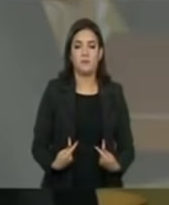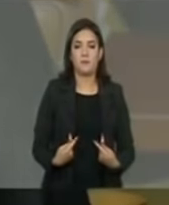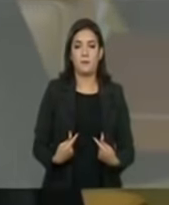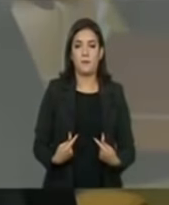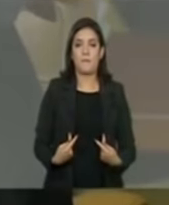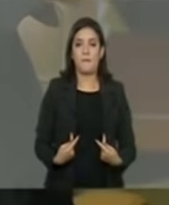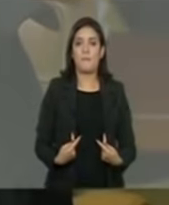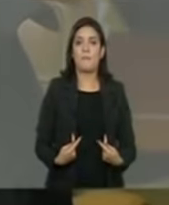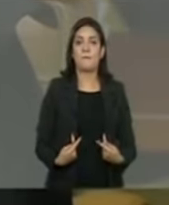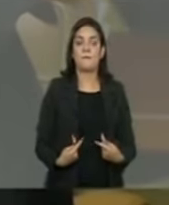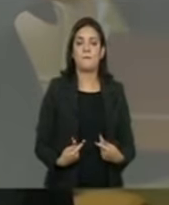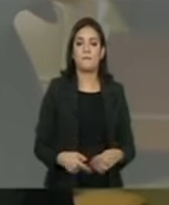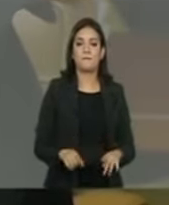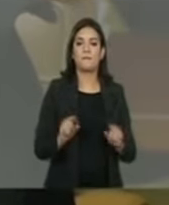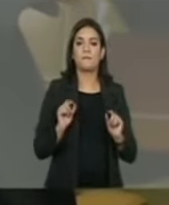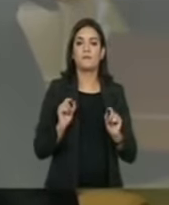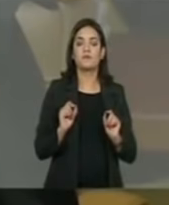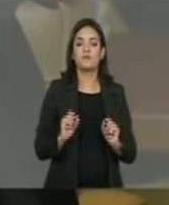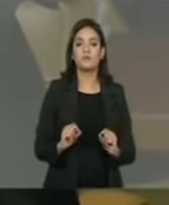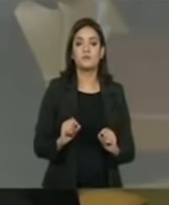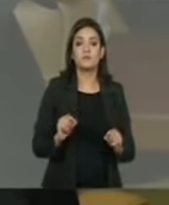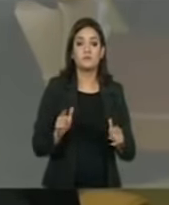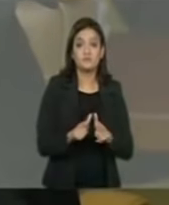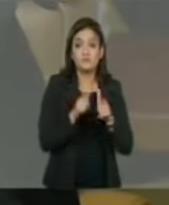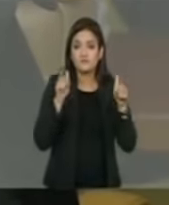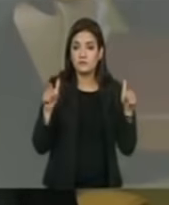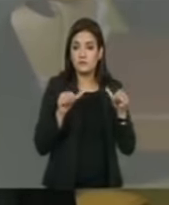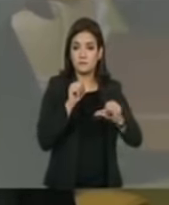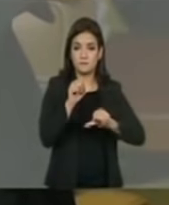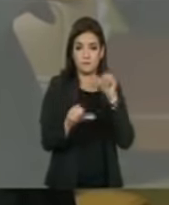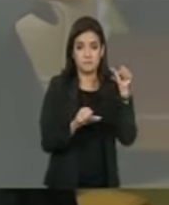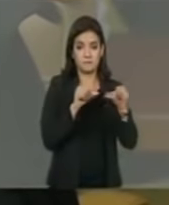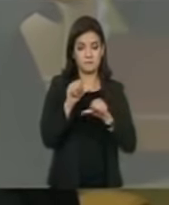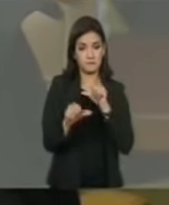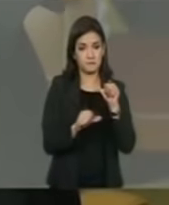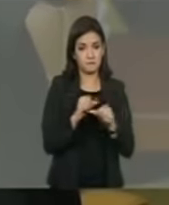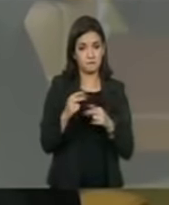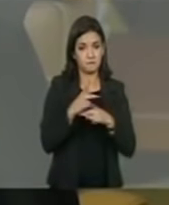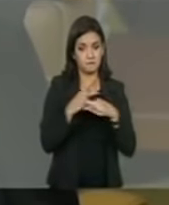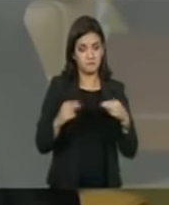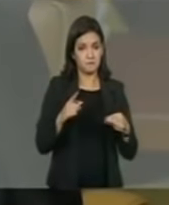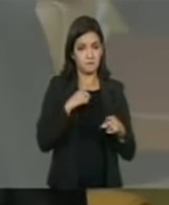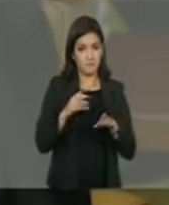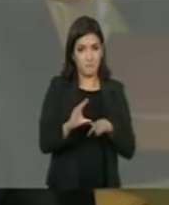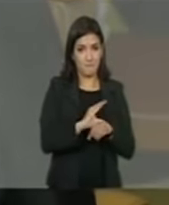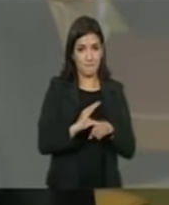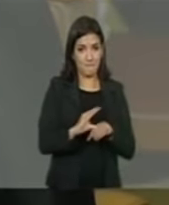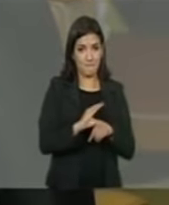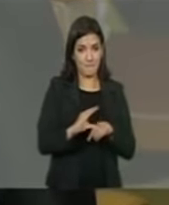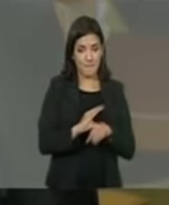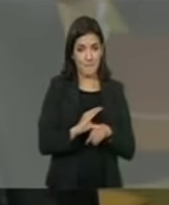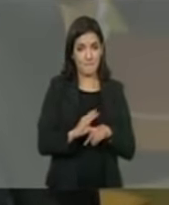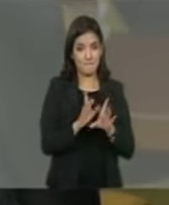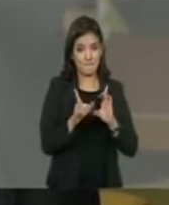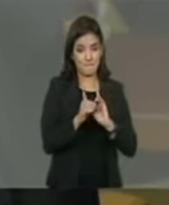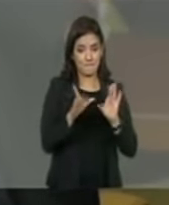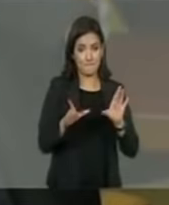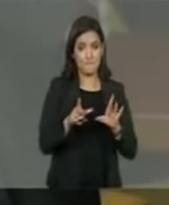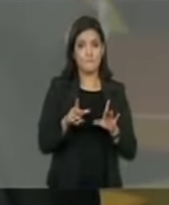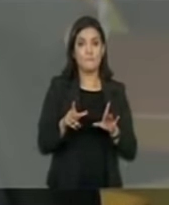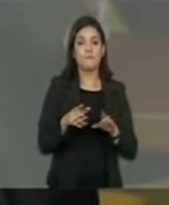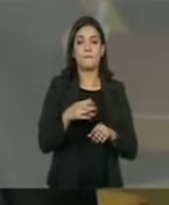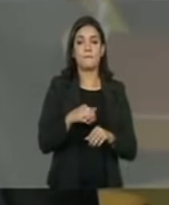consideradas as redes e transformadores inovações introduzidas pela construção democrática daquele país provocado